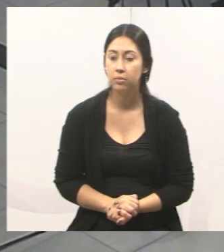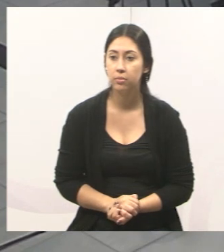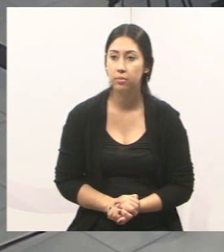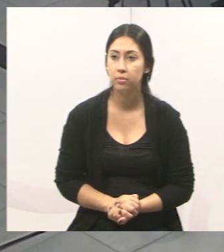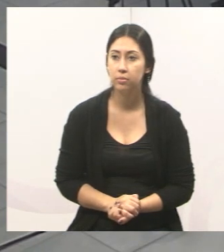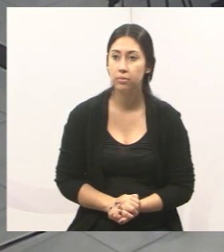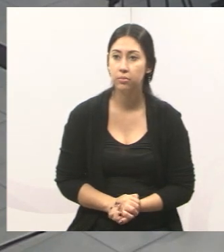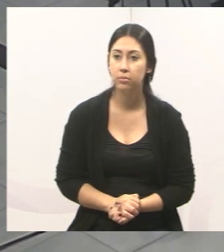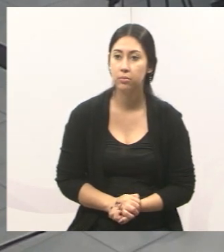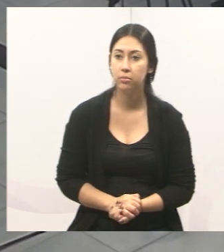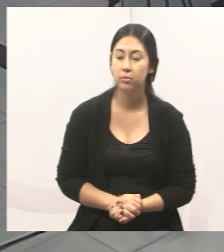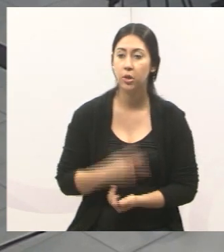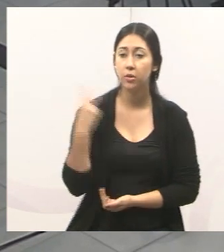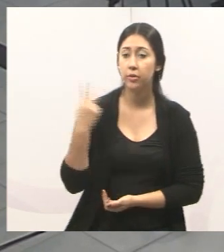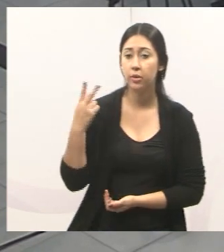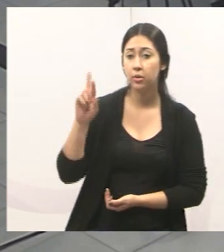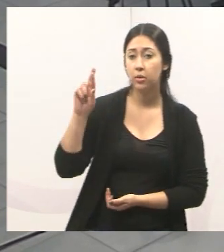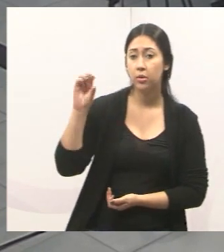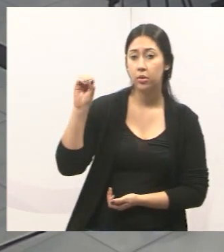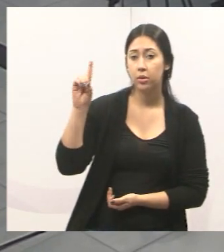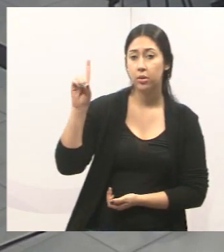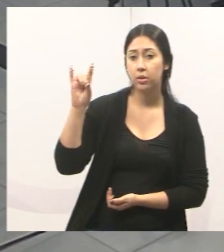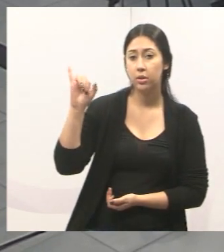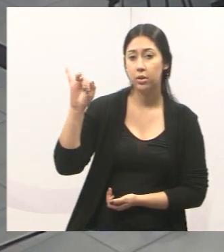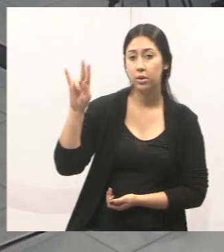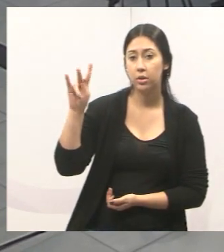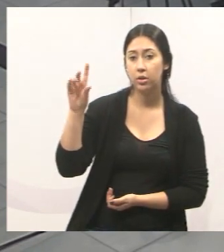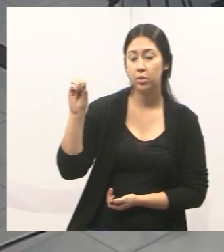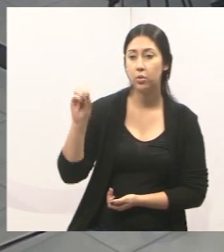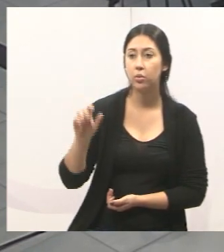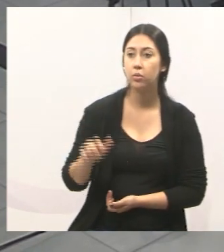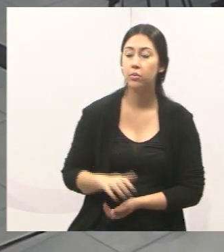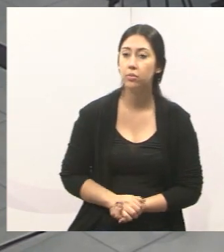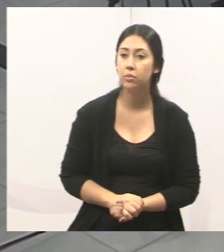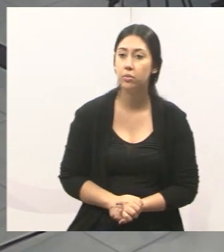Como vota o vereador Dr. Rodrigo Salomão?